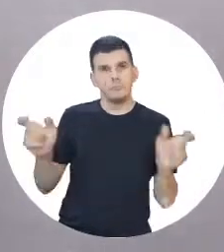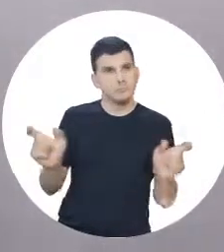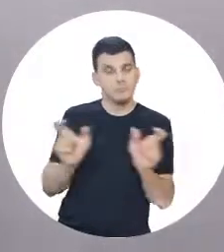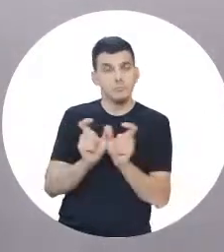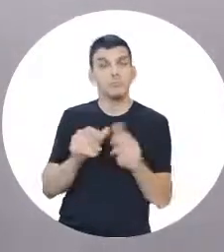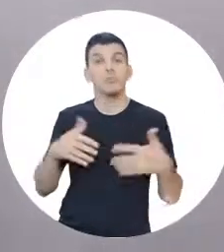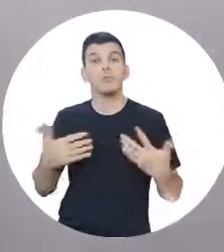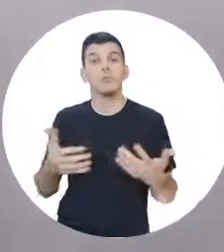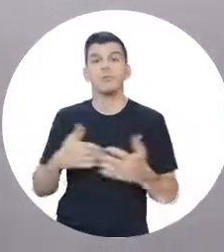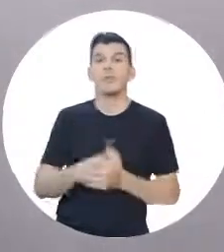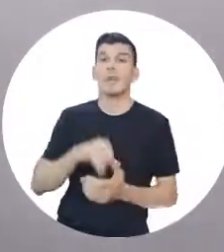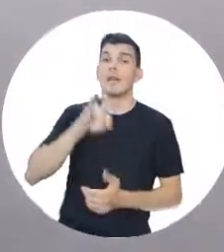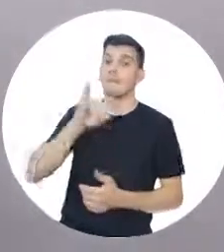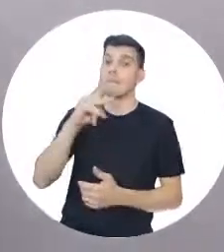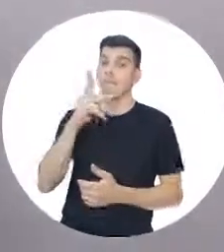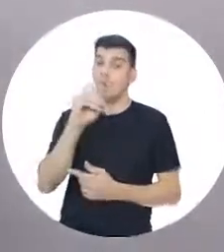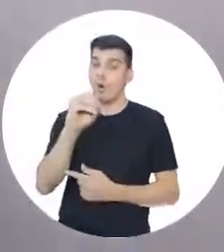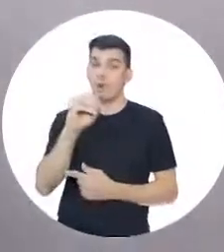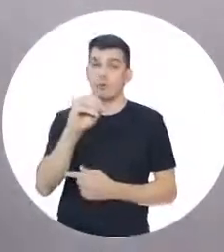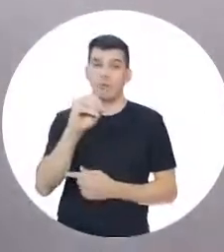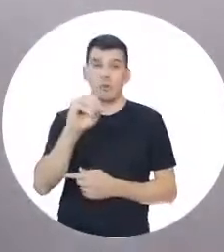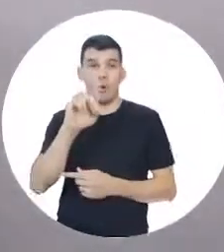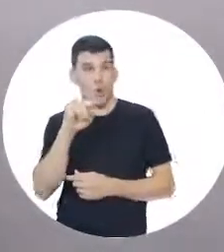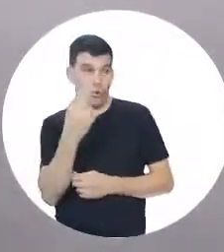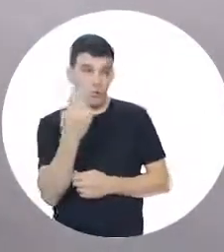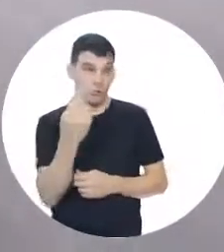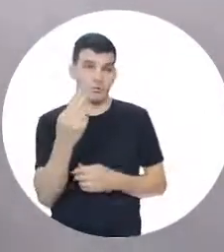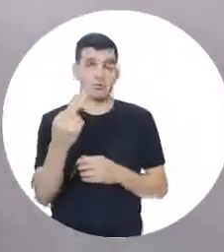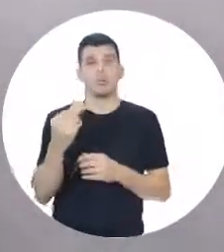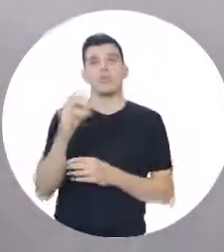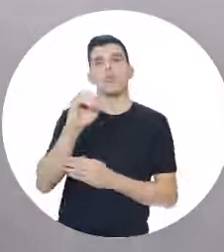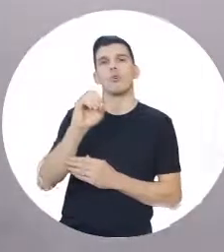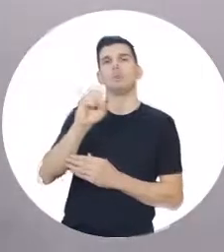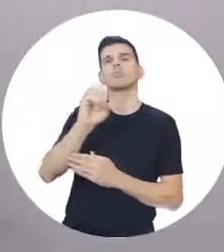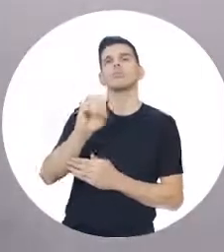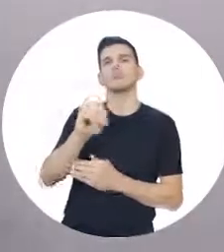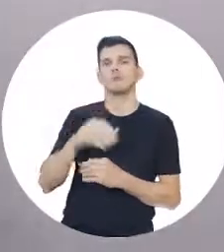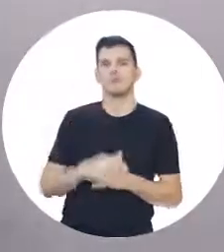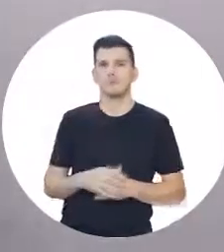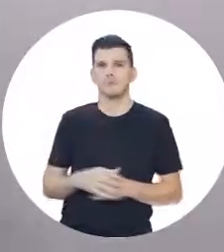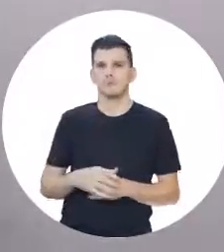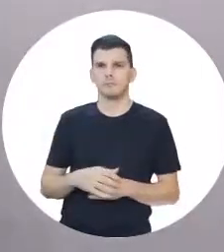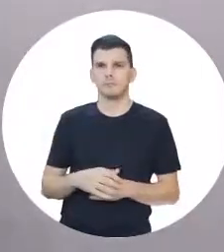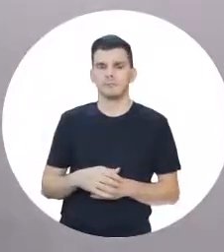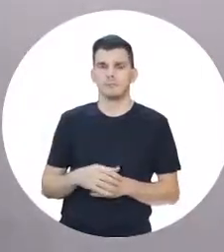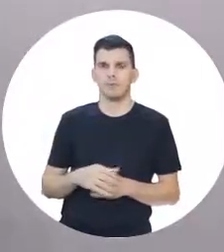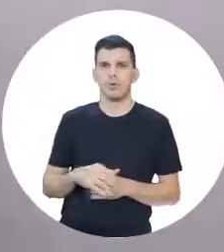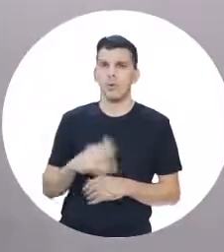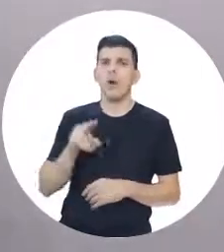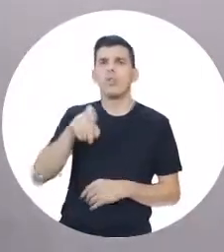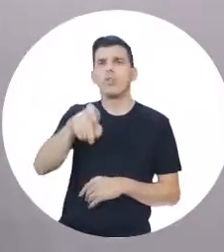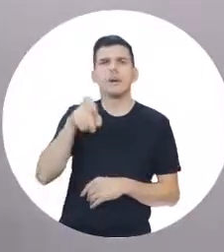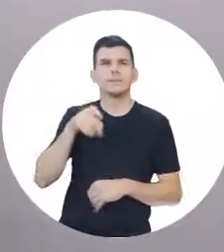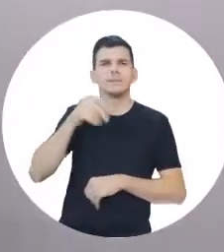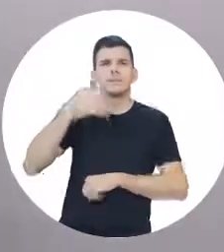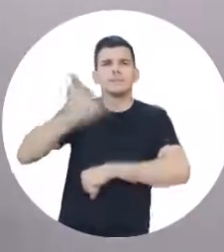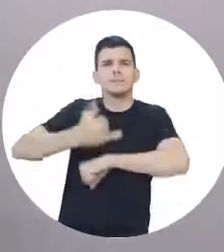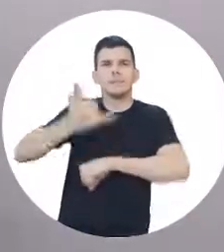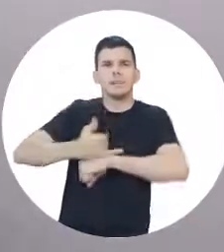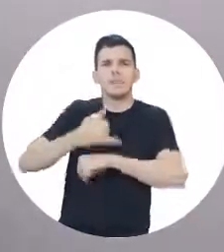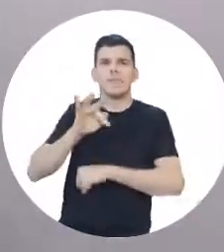Que terminação é essa? Ou ico ou oso. Vem cá. Qual é o NOX do